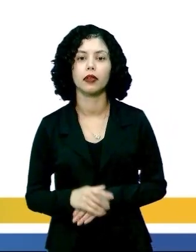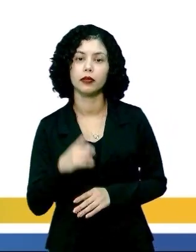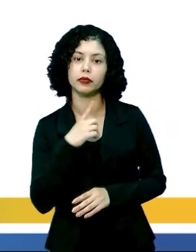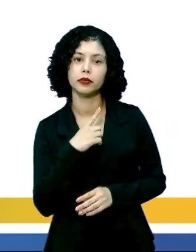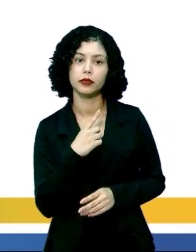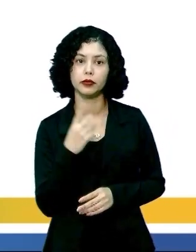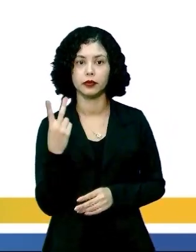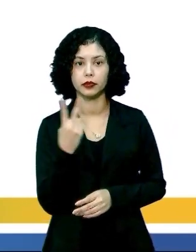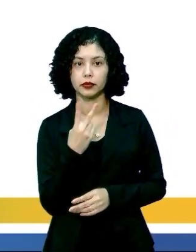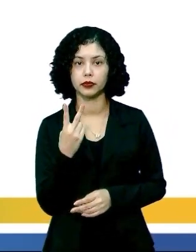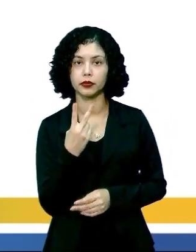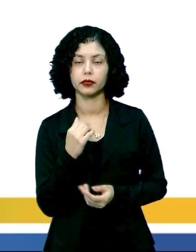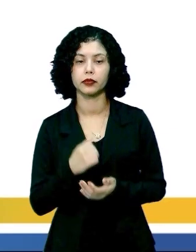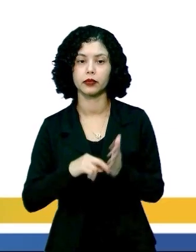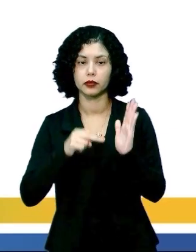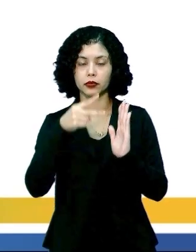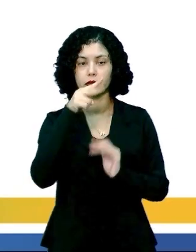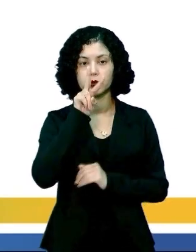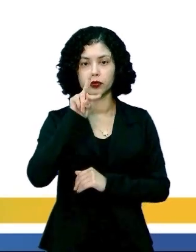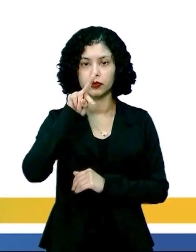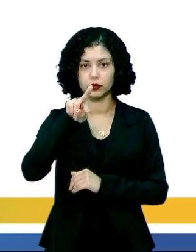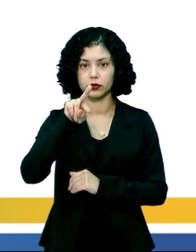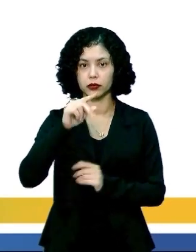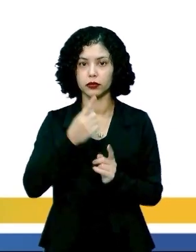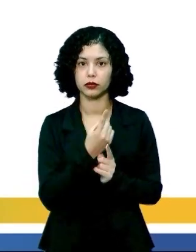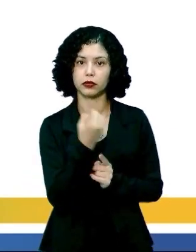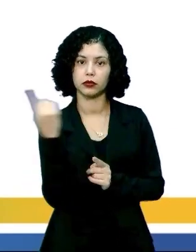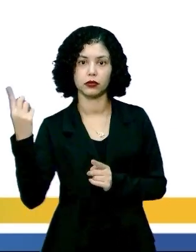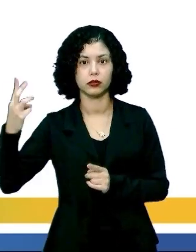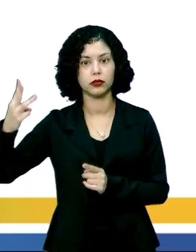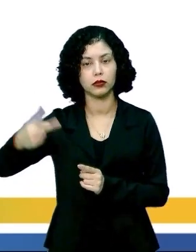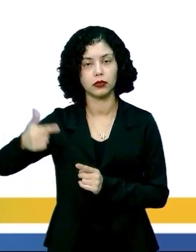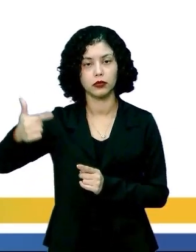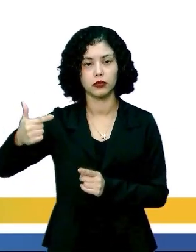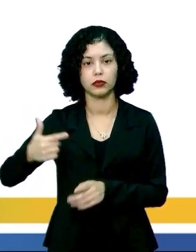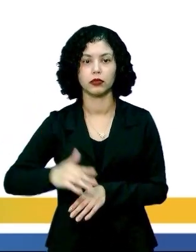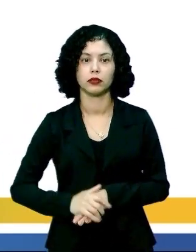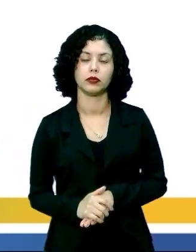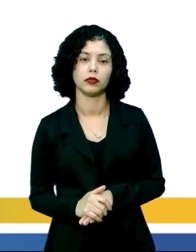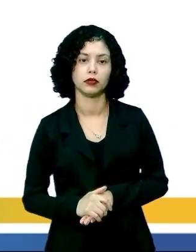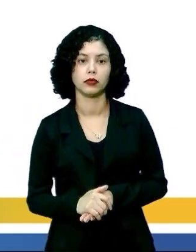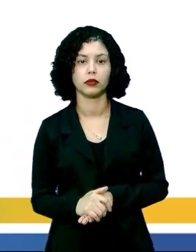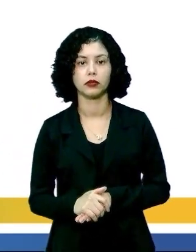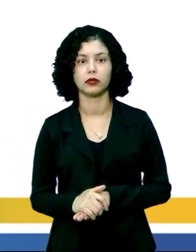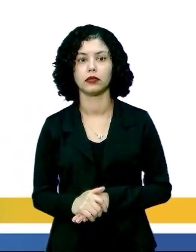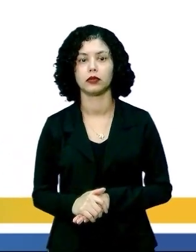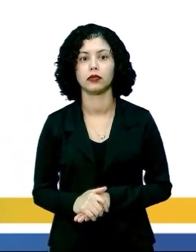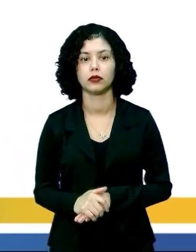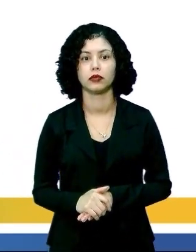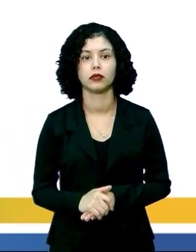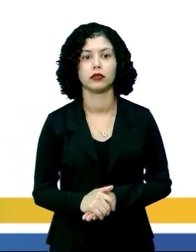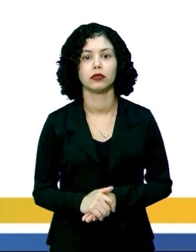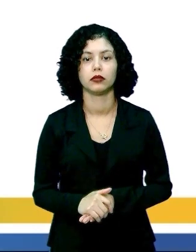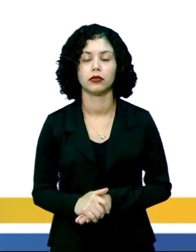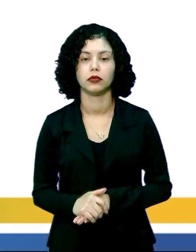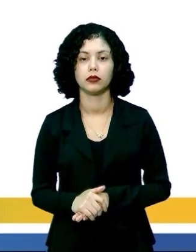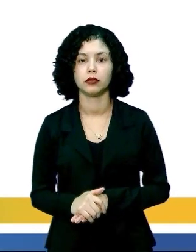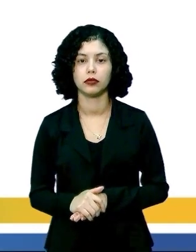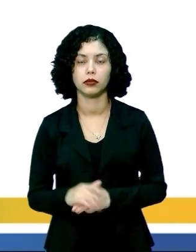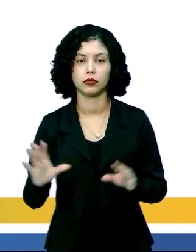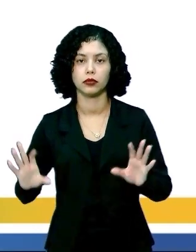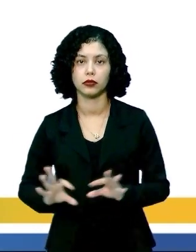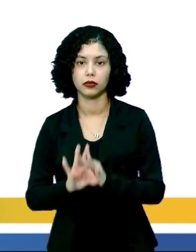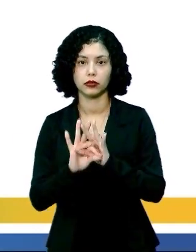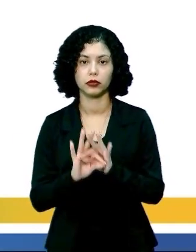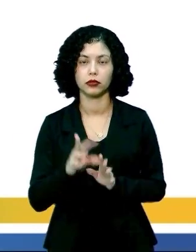temos os dois pontos seguintes, olha, o terceiro do conjunto A, o segundo e o terceiro,